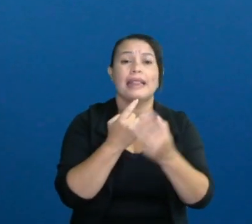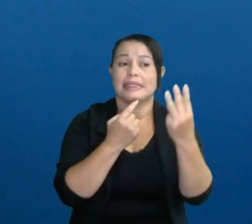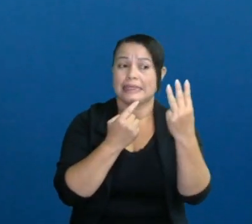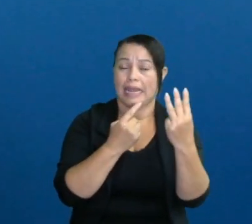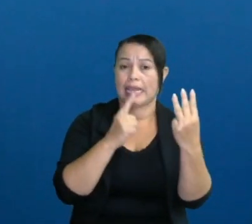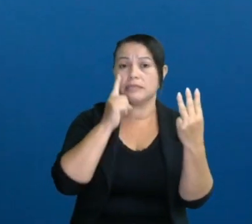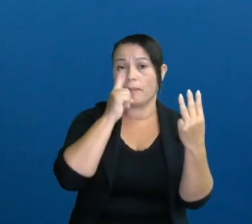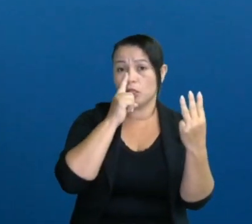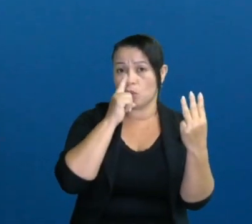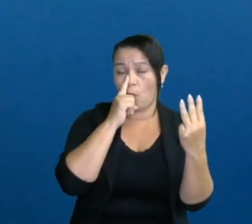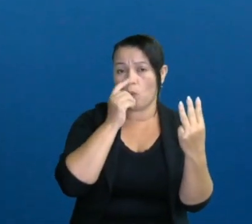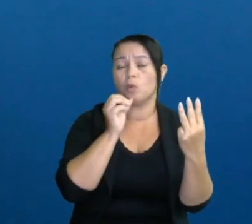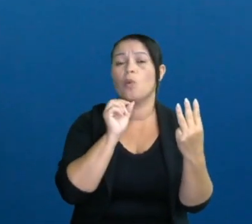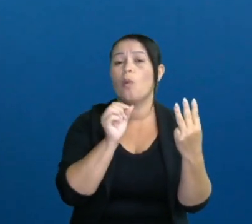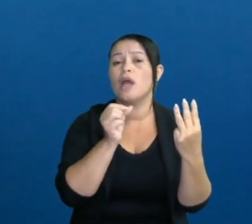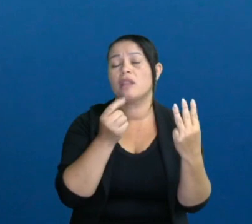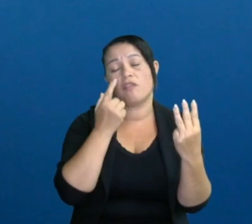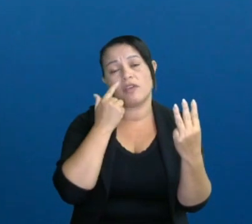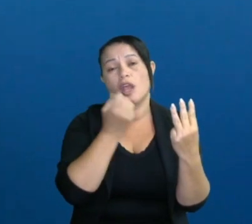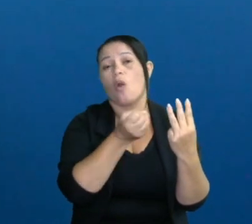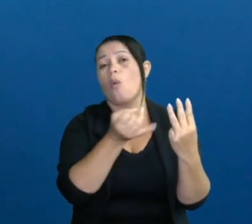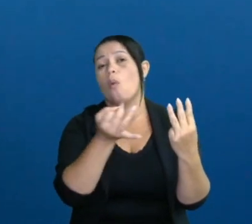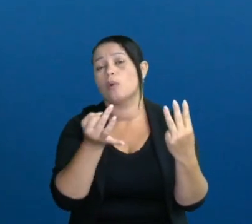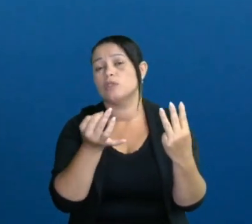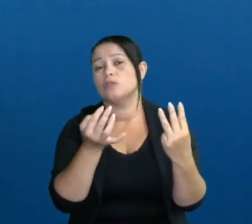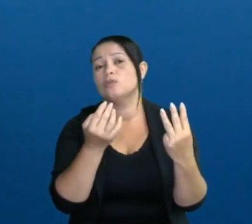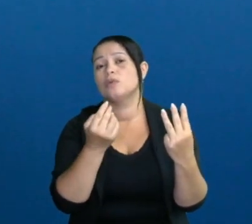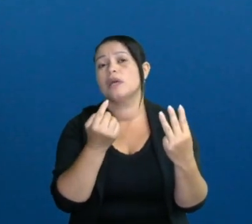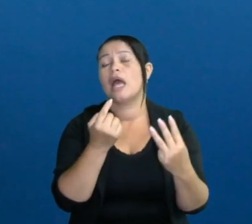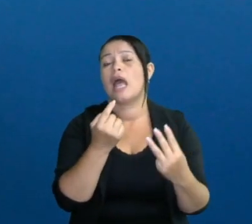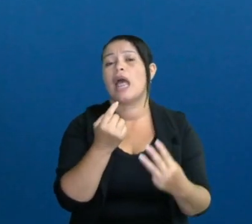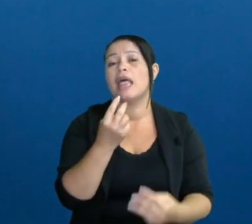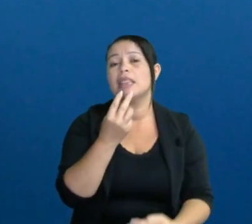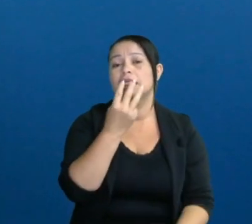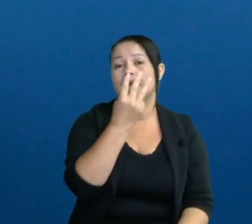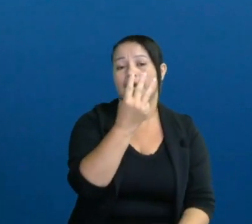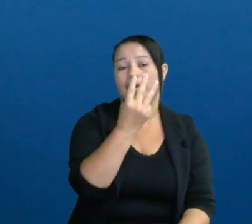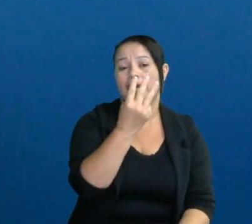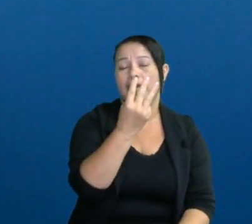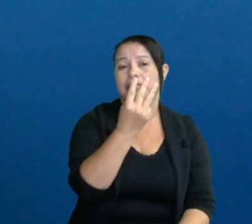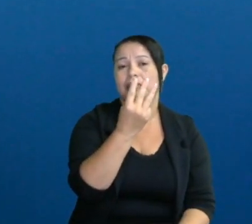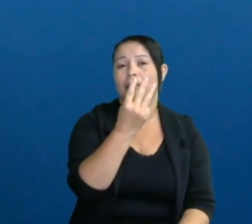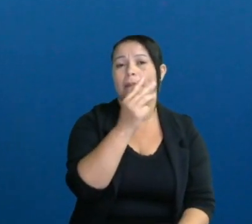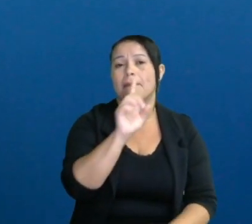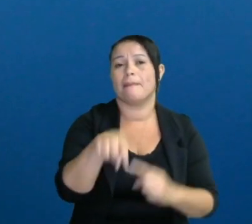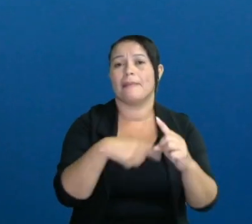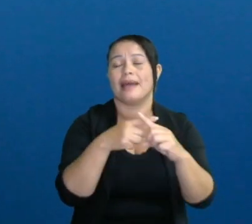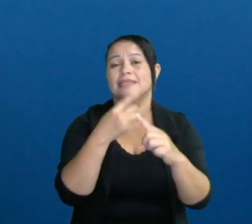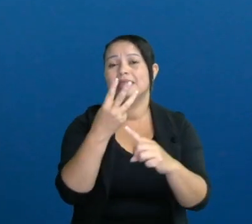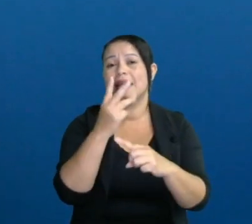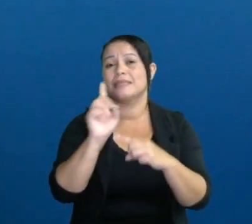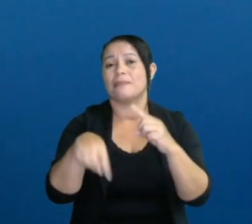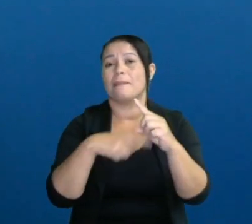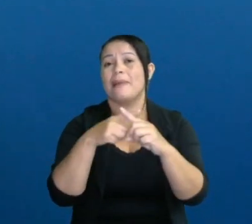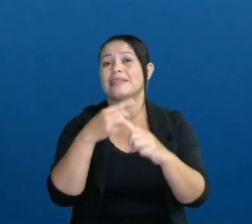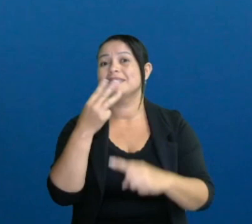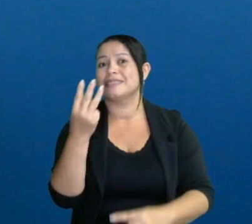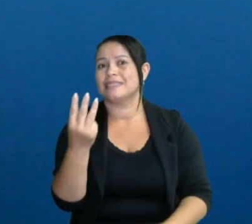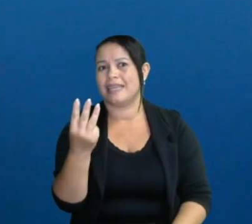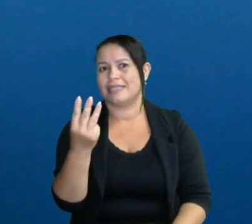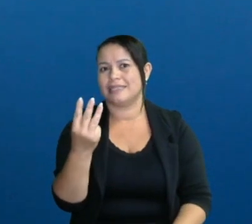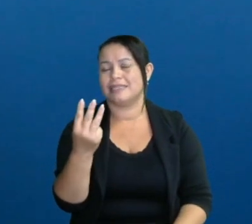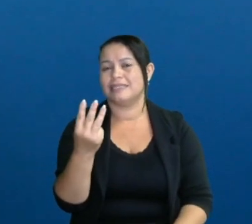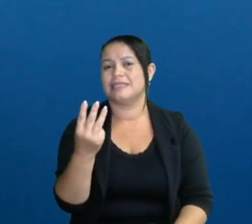quantidades desse biscoito, eu tinha que fazer a proporção, certo? Então, eu ia pegar 3 mais 3, mais 3. Colocar ele